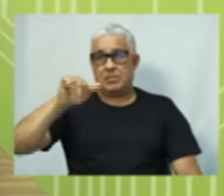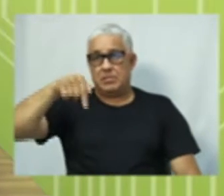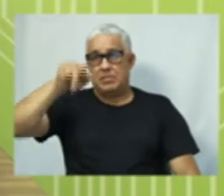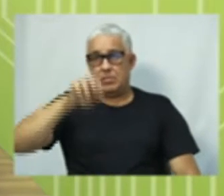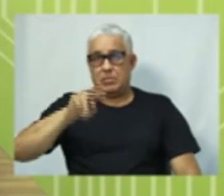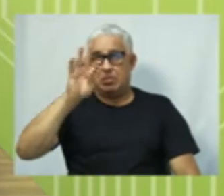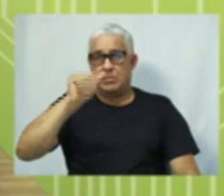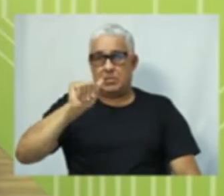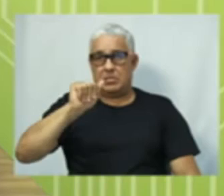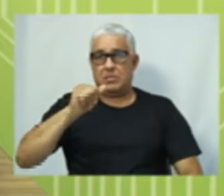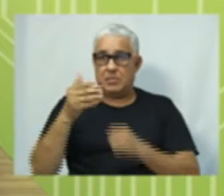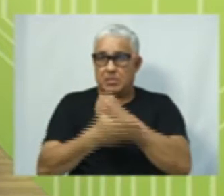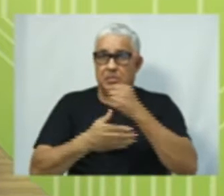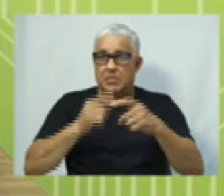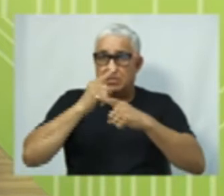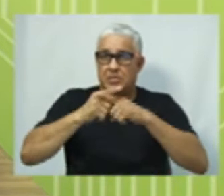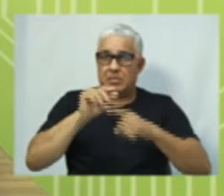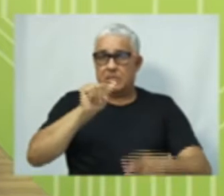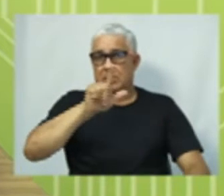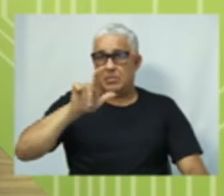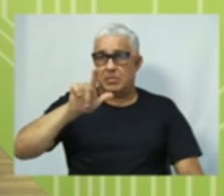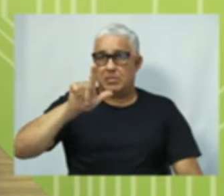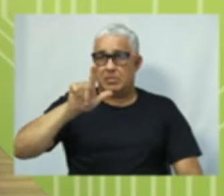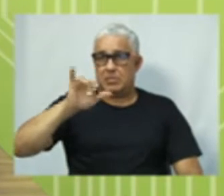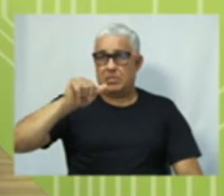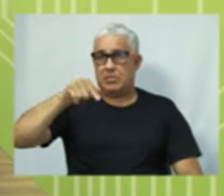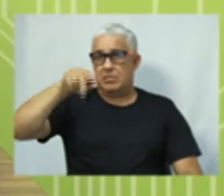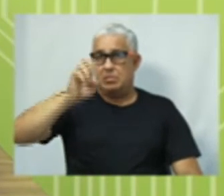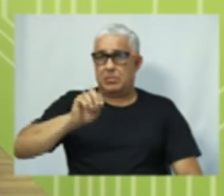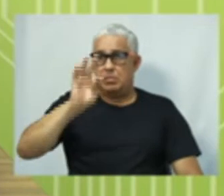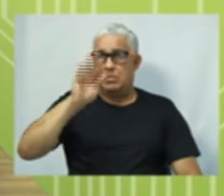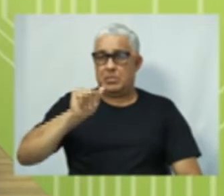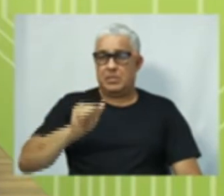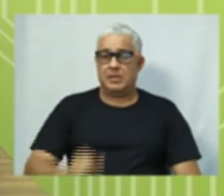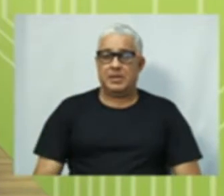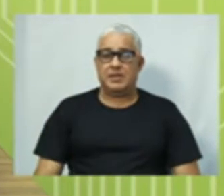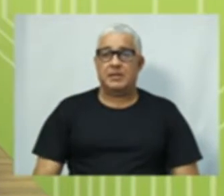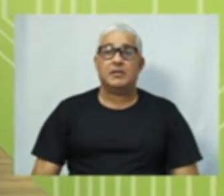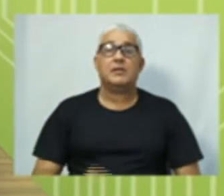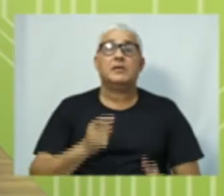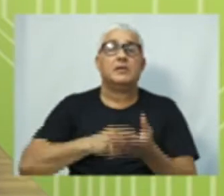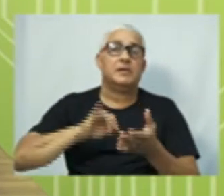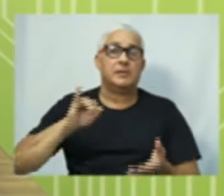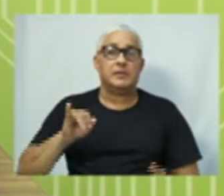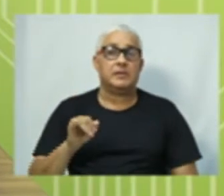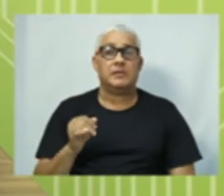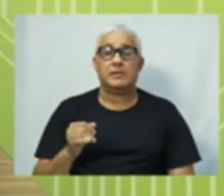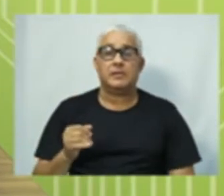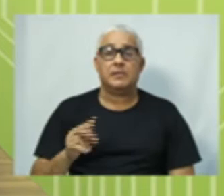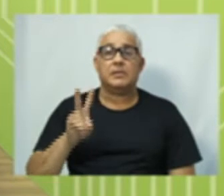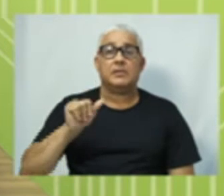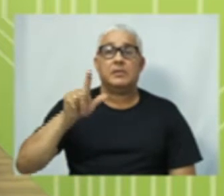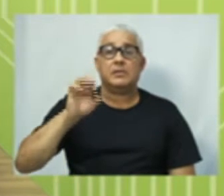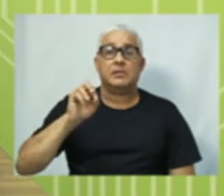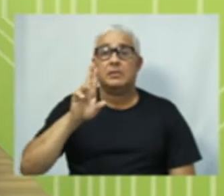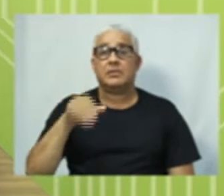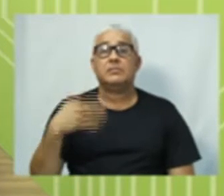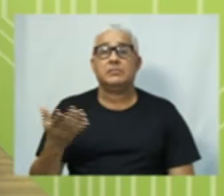alíquota, que já nos gera um valorzinho que simplifica. No imposto de renda, qual é o valor?